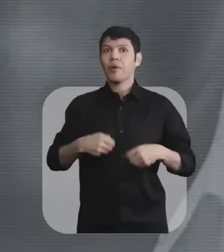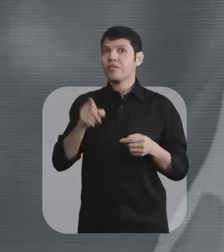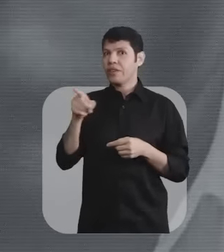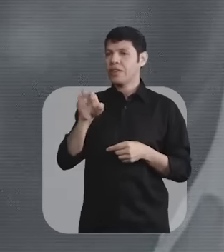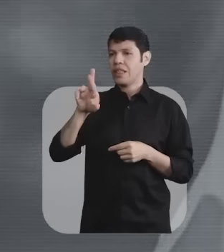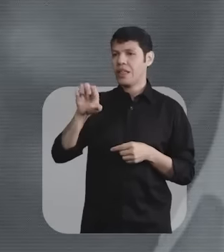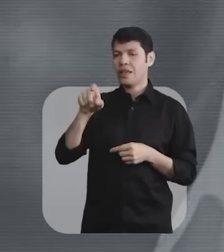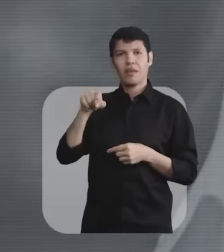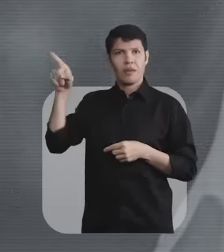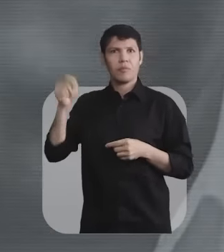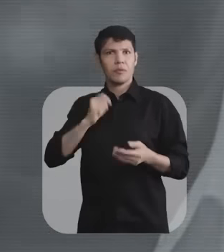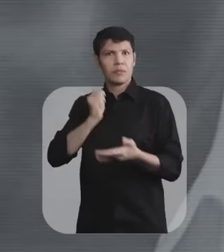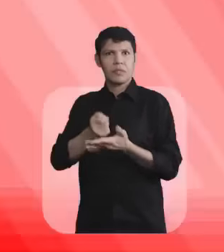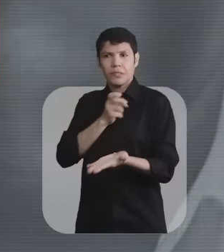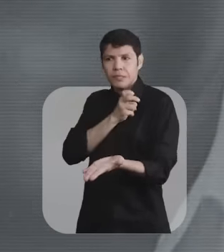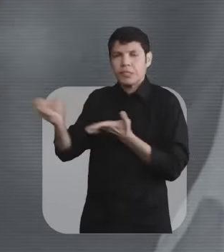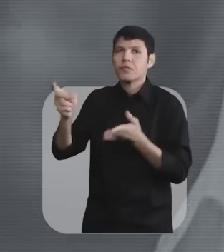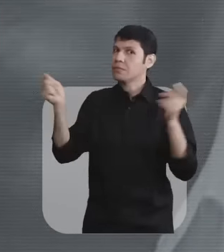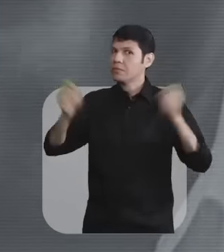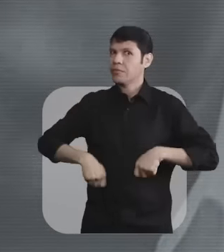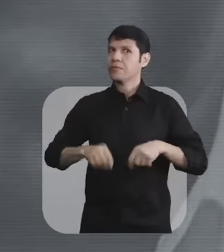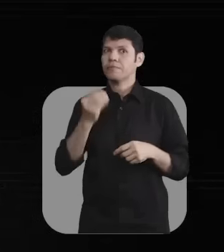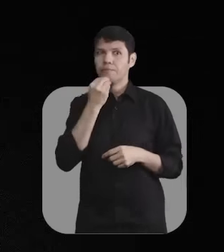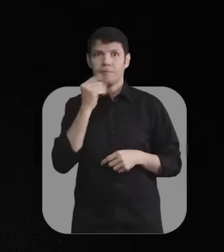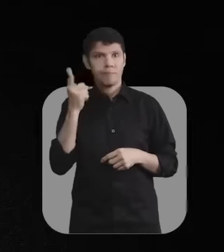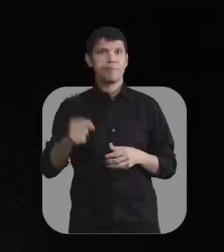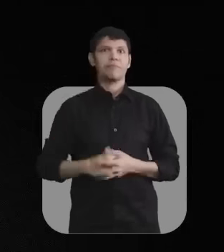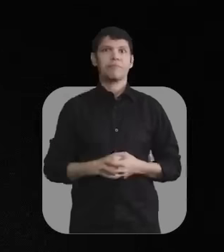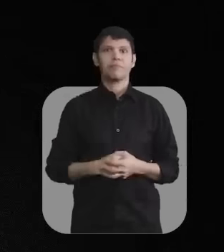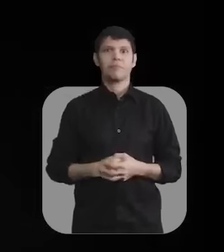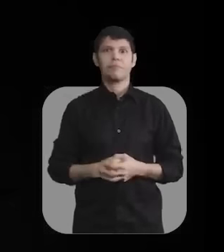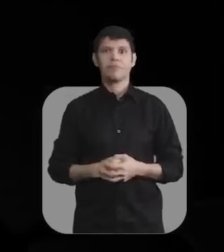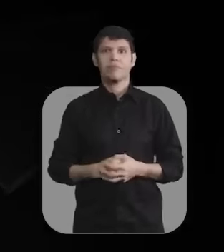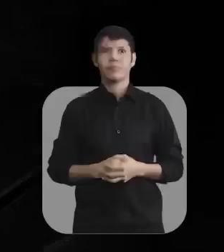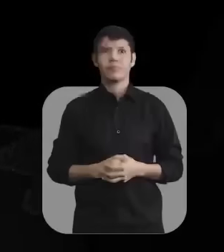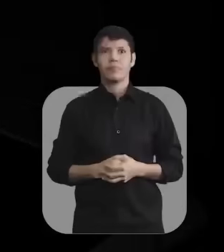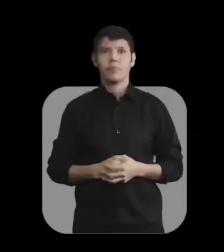réu e pode ser condenado e perder o cargo a qualquer momento.